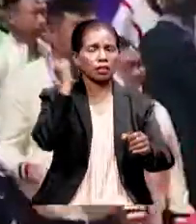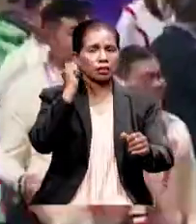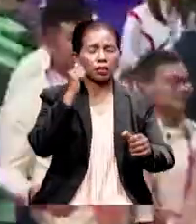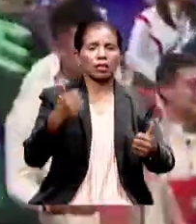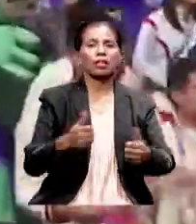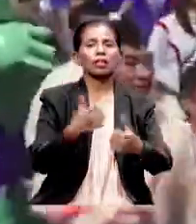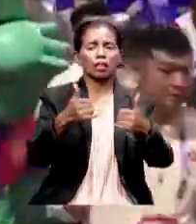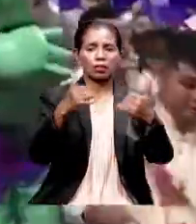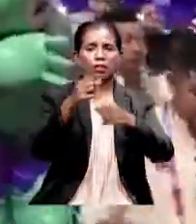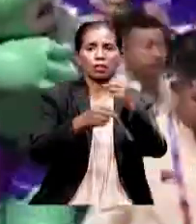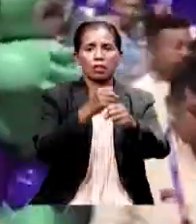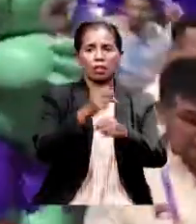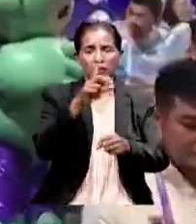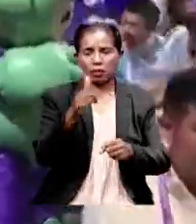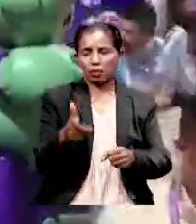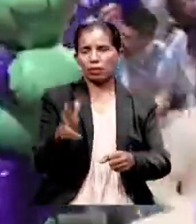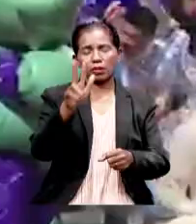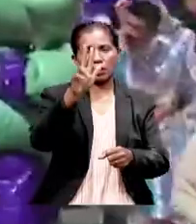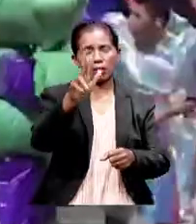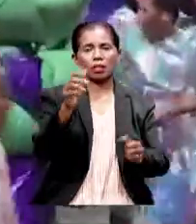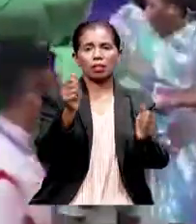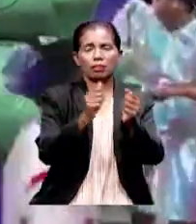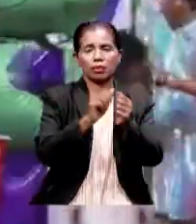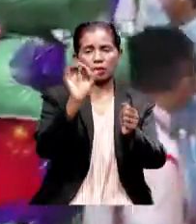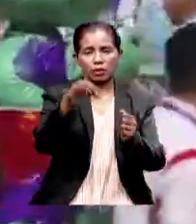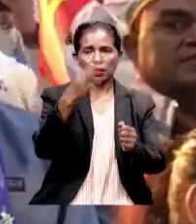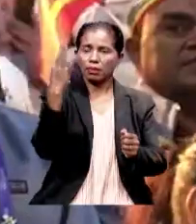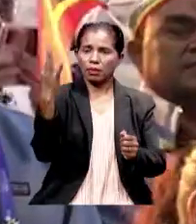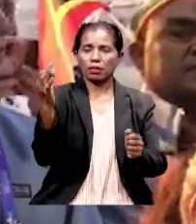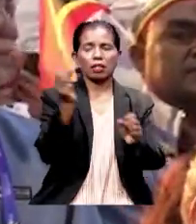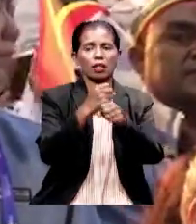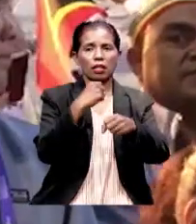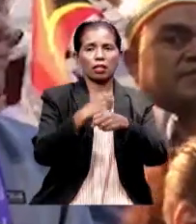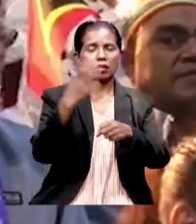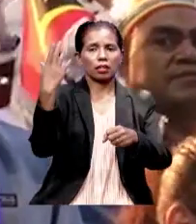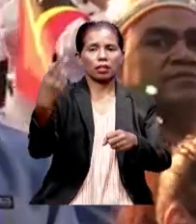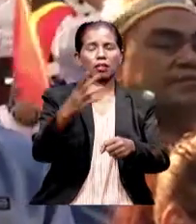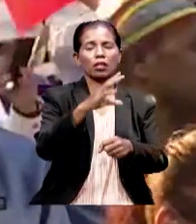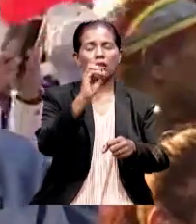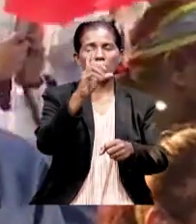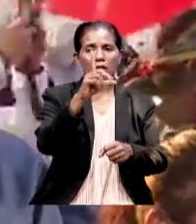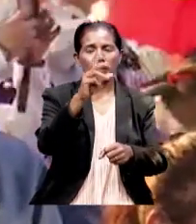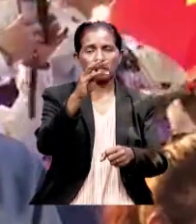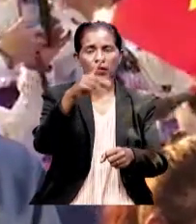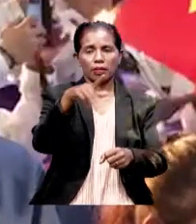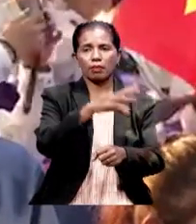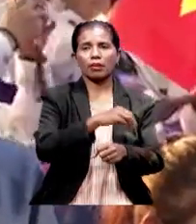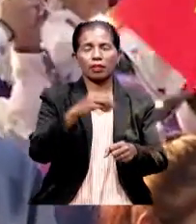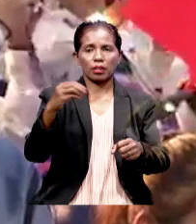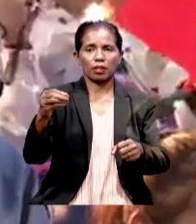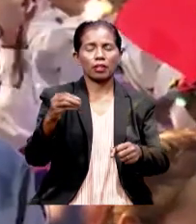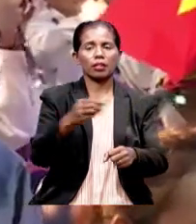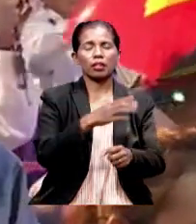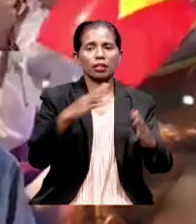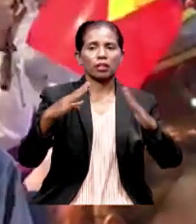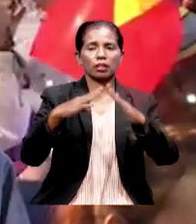tinen Rihunrua, Ruanulo Recintolo, Badala Sanulo Recincia, Nebehalau e a Hangzhou Olympic Sports Center Stadium e a